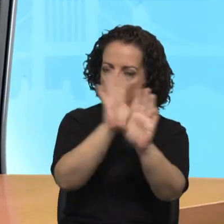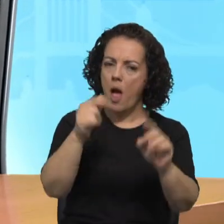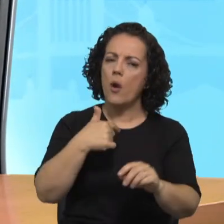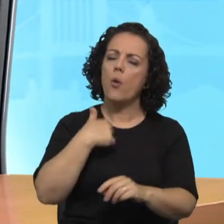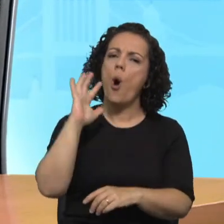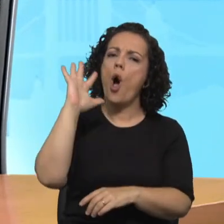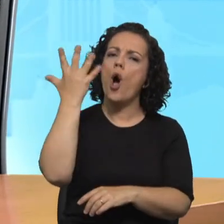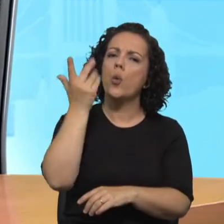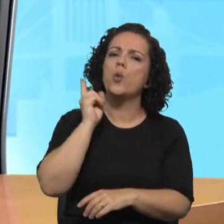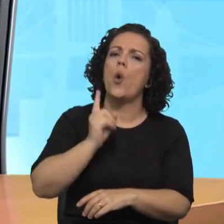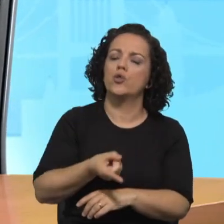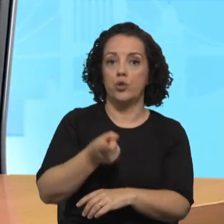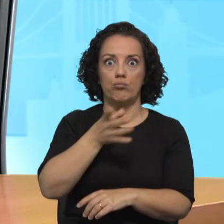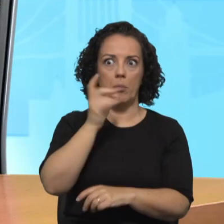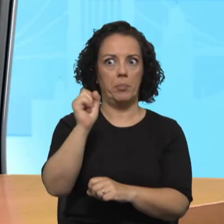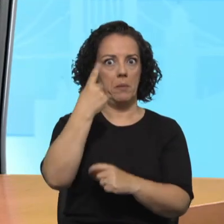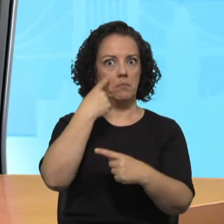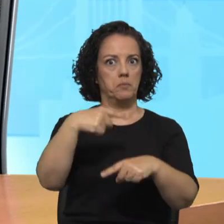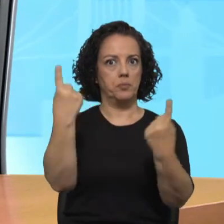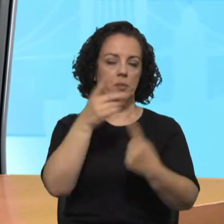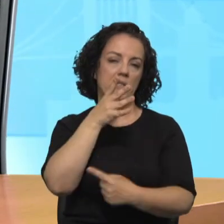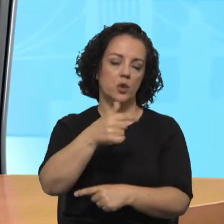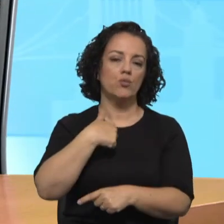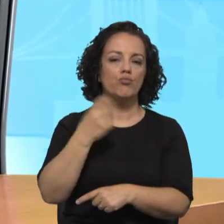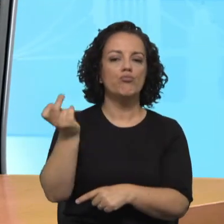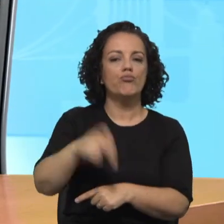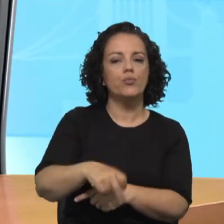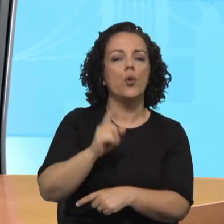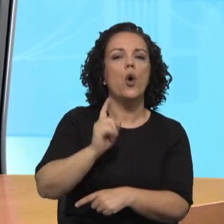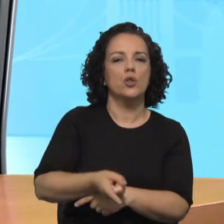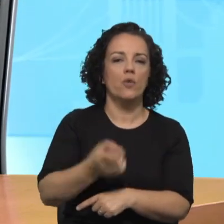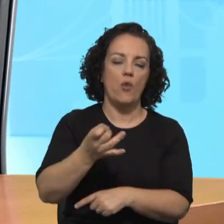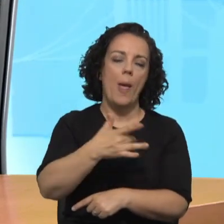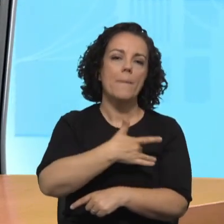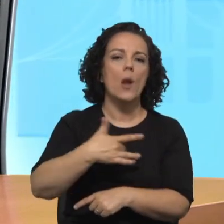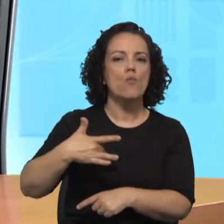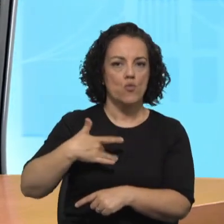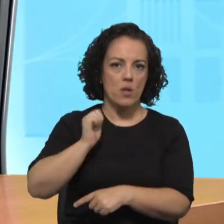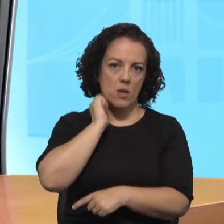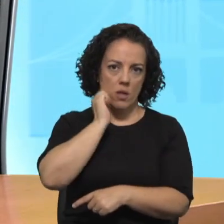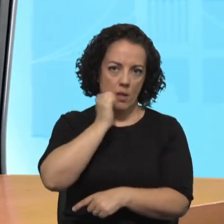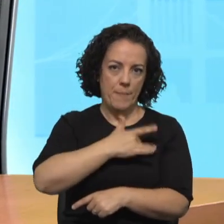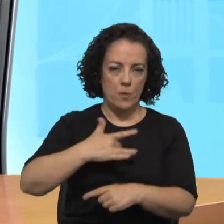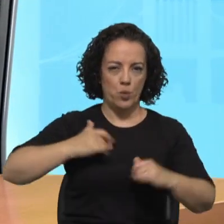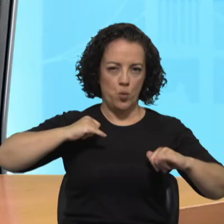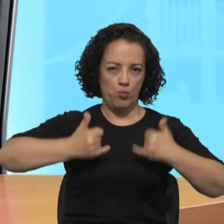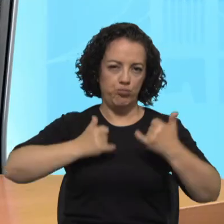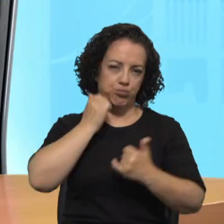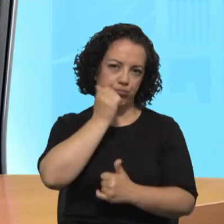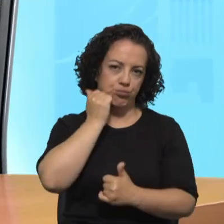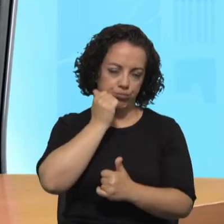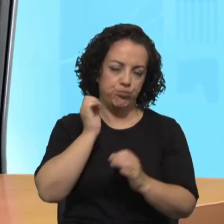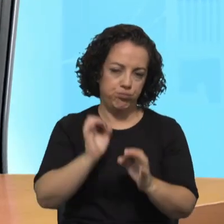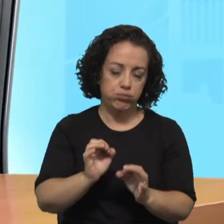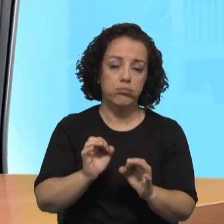acontecido. Foi a primeira vez que ele disse publicamente o que é que tinha tido, que era uma pneumonia aguda. Mas depois também ele